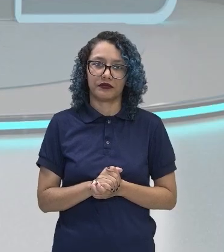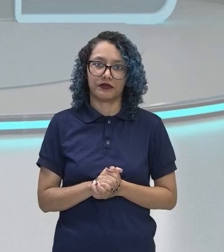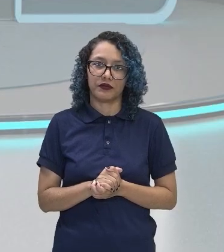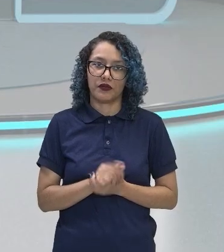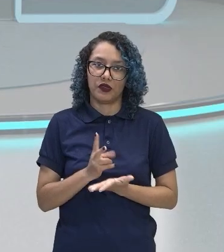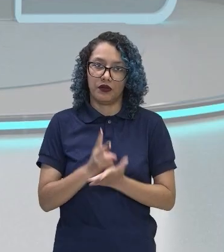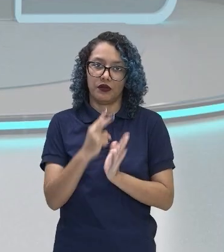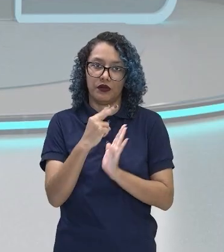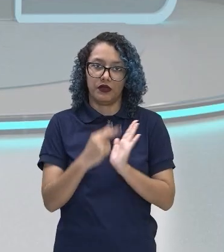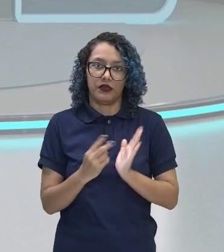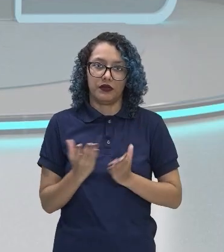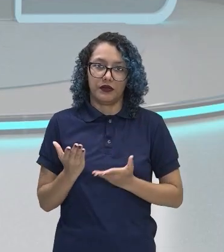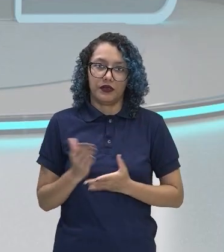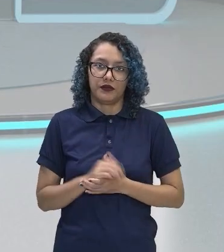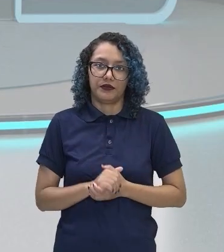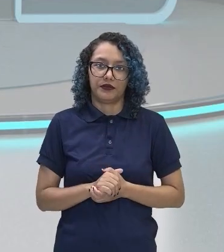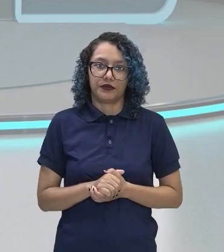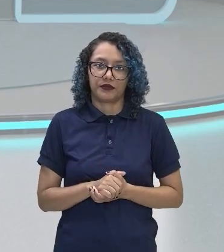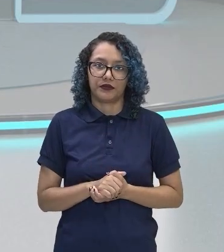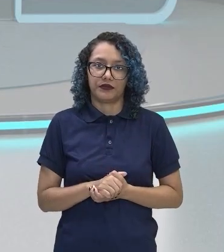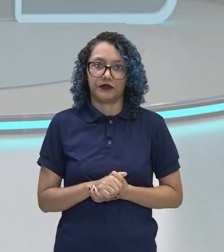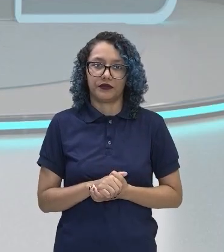covered over